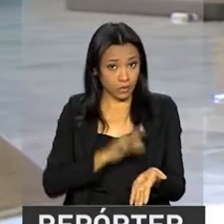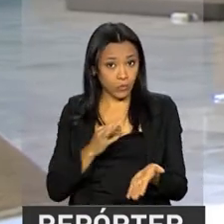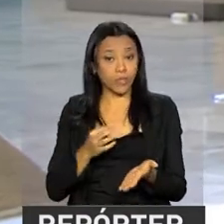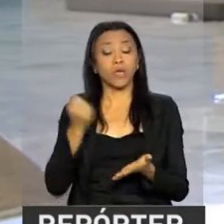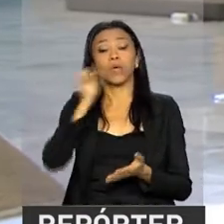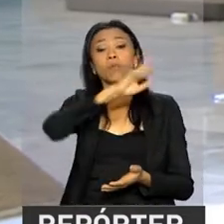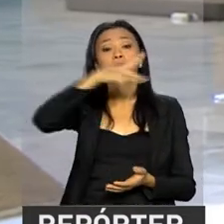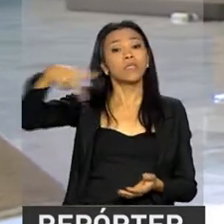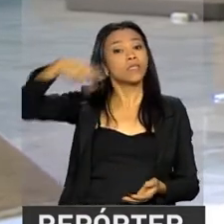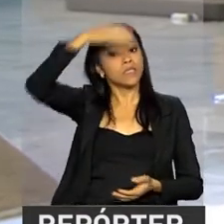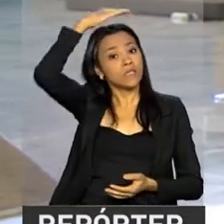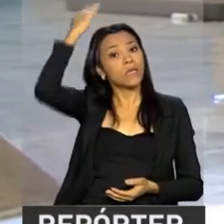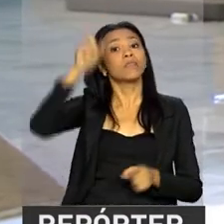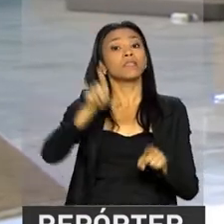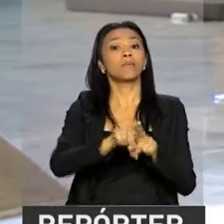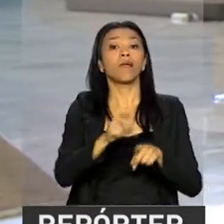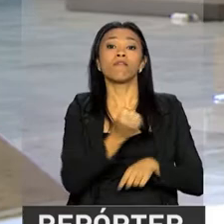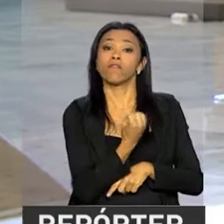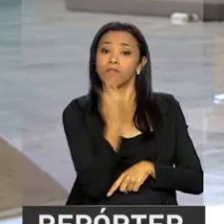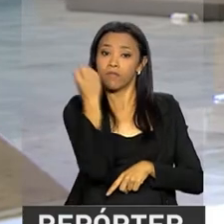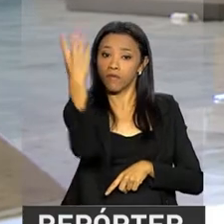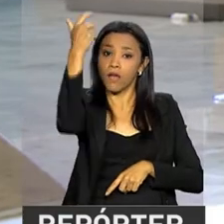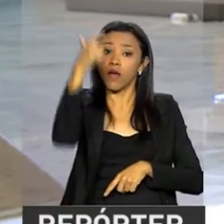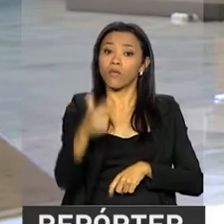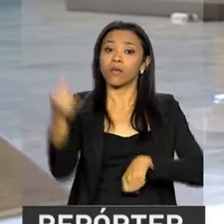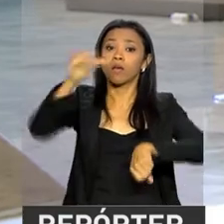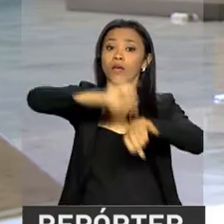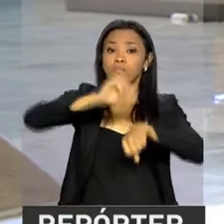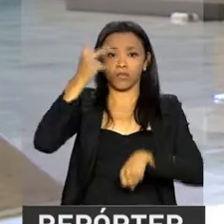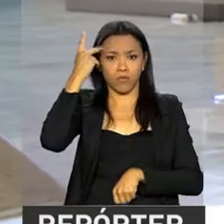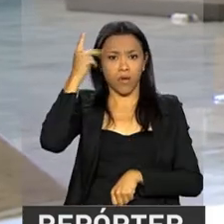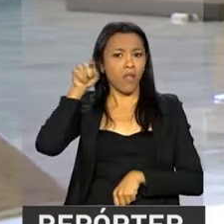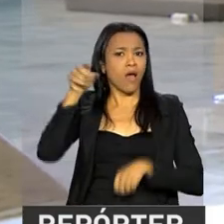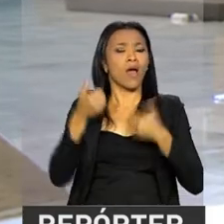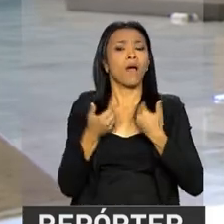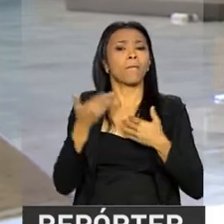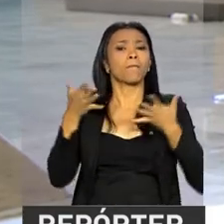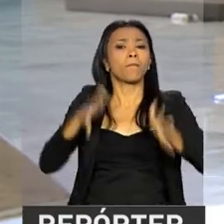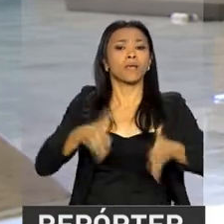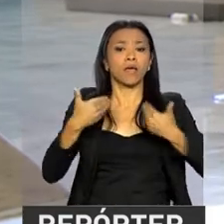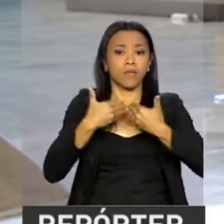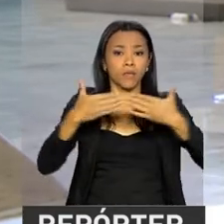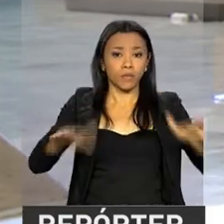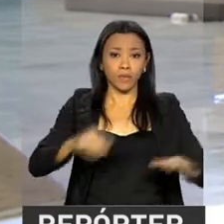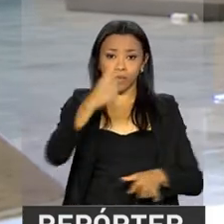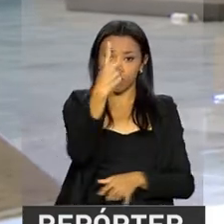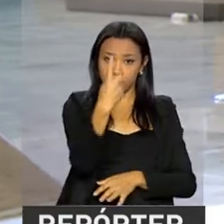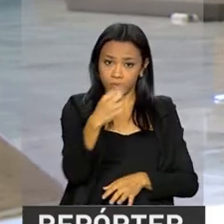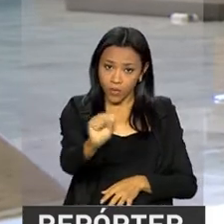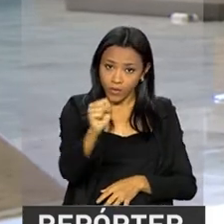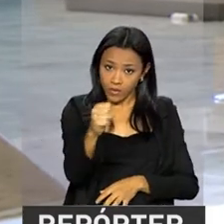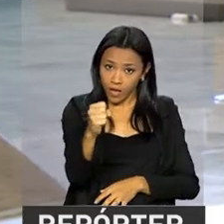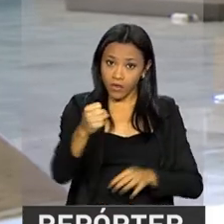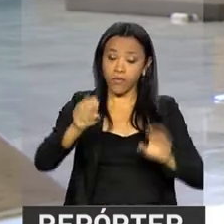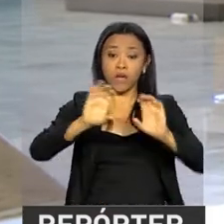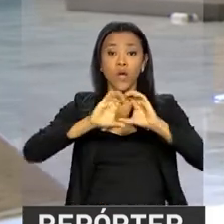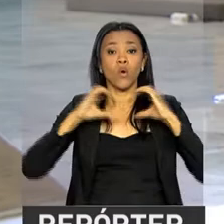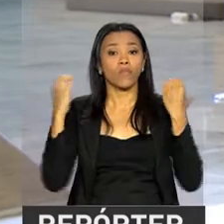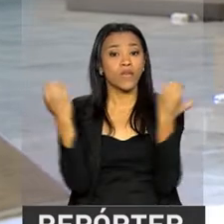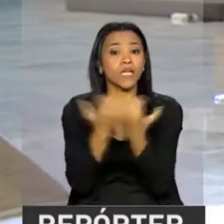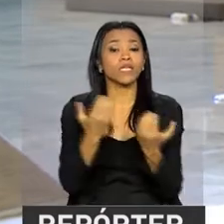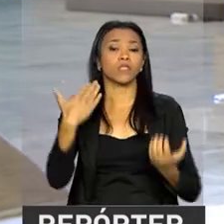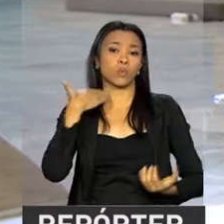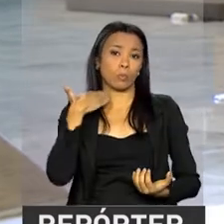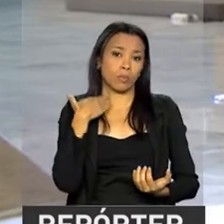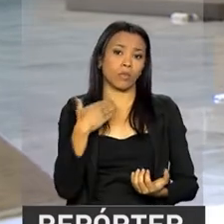Michel Temer viaja a São Paulo, onde participa da abertura da 18ª Conferência Anual do Banco